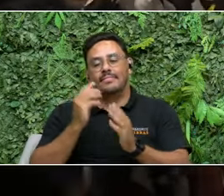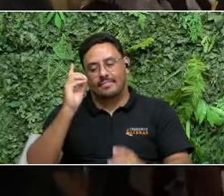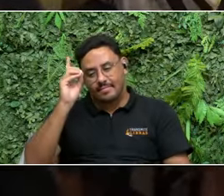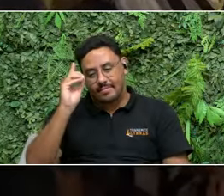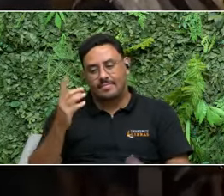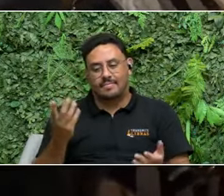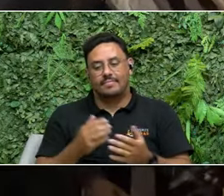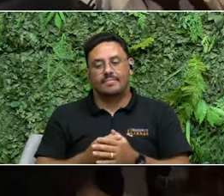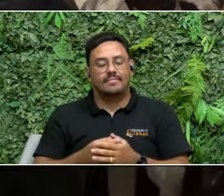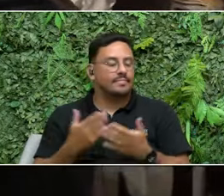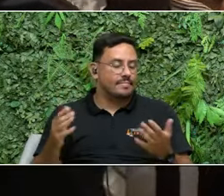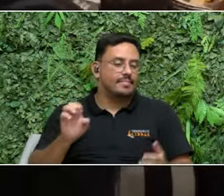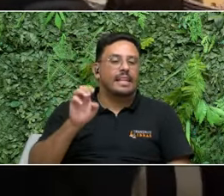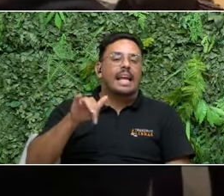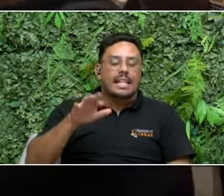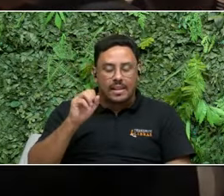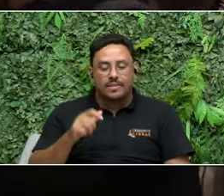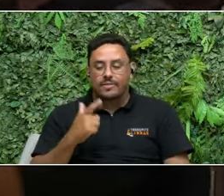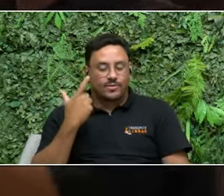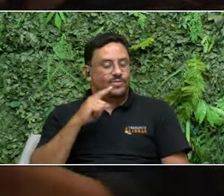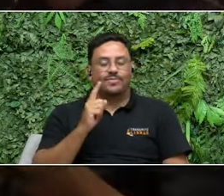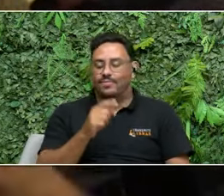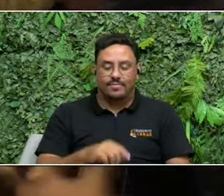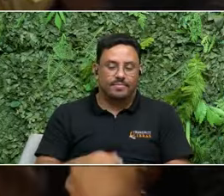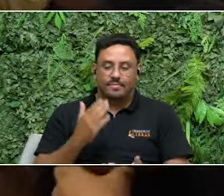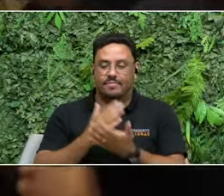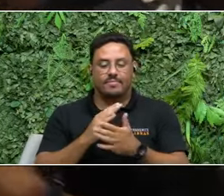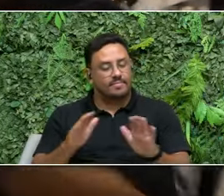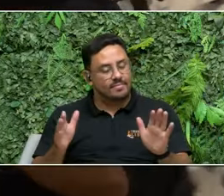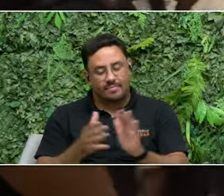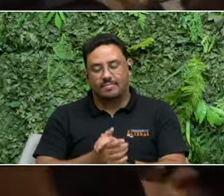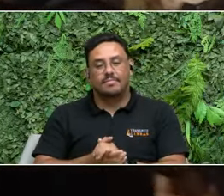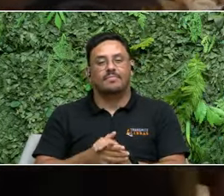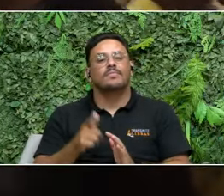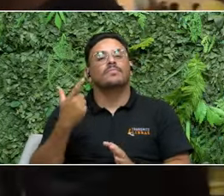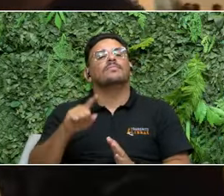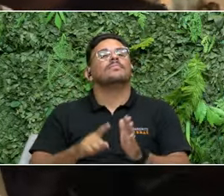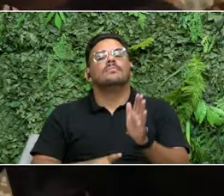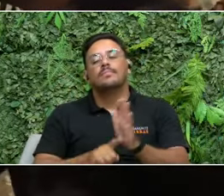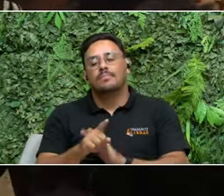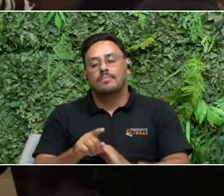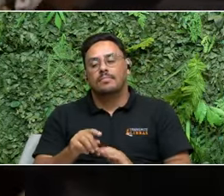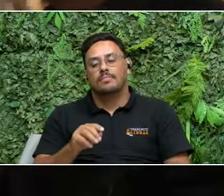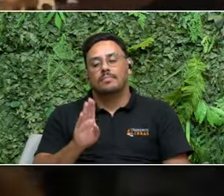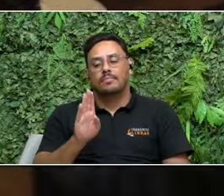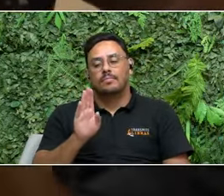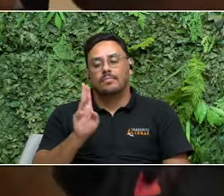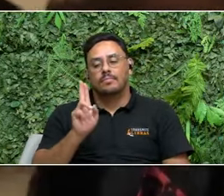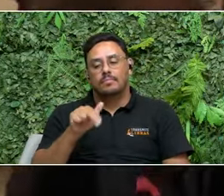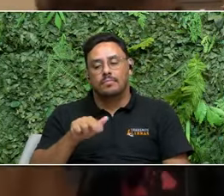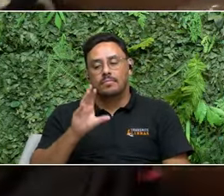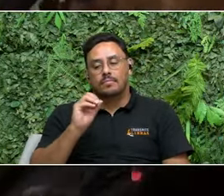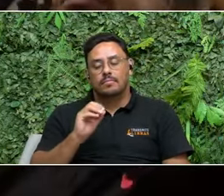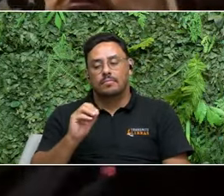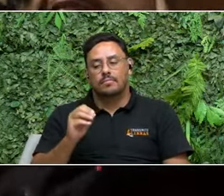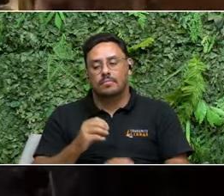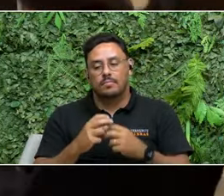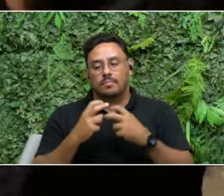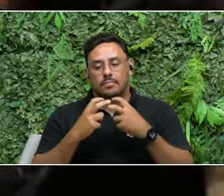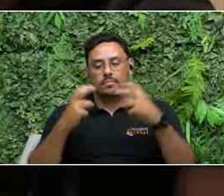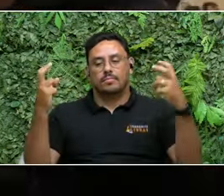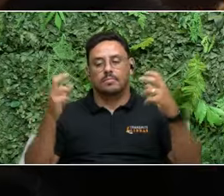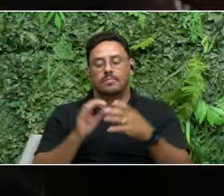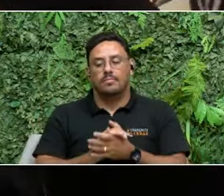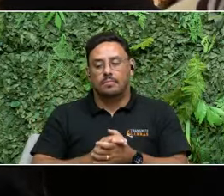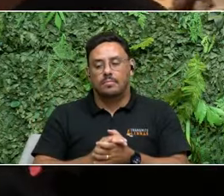Edenilson não que Car pelo amor ninguém aquele hom não tem mais um aqui como é que é seu nome é Bruno Ô Bruno E aí Bruno Solte a tua voz da